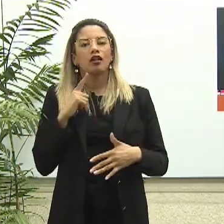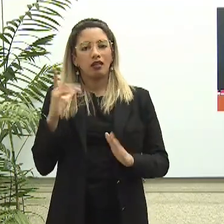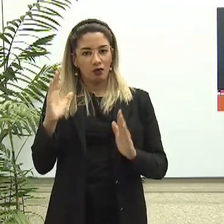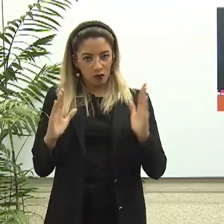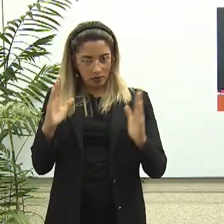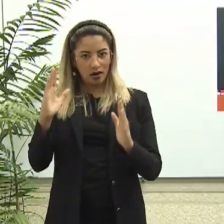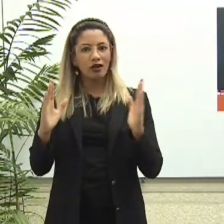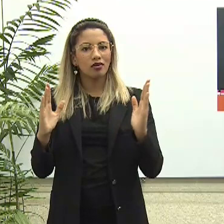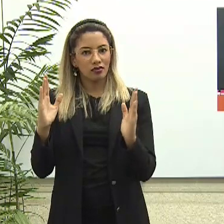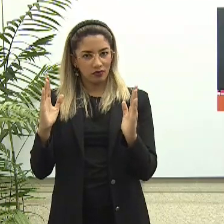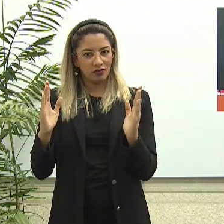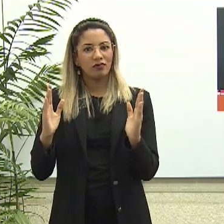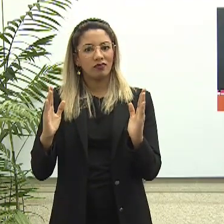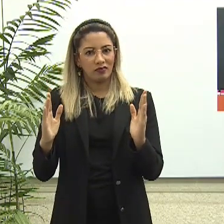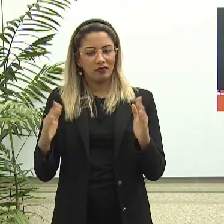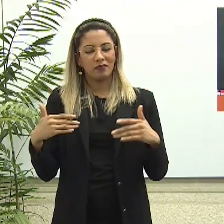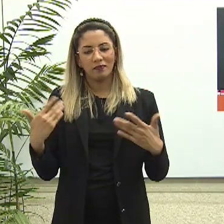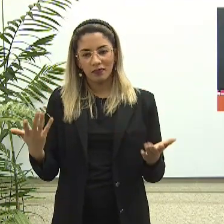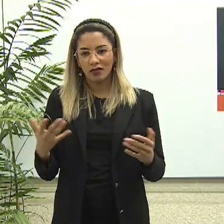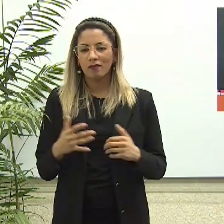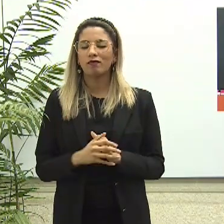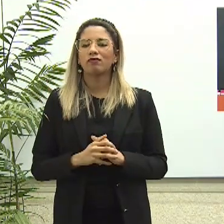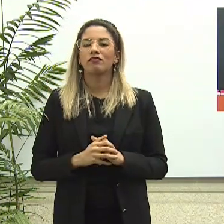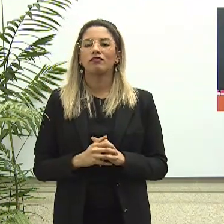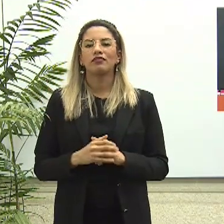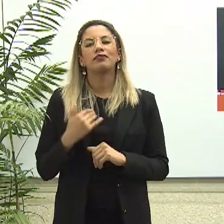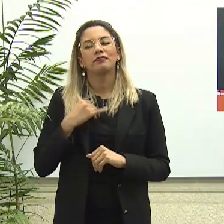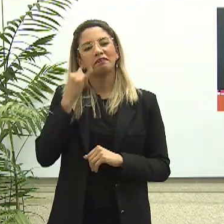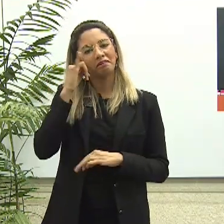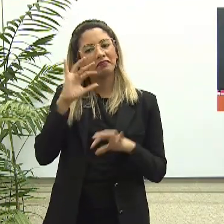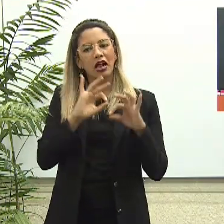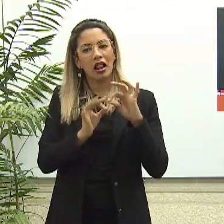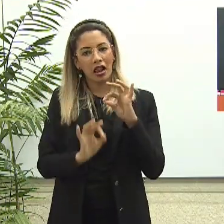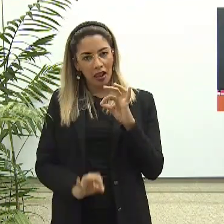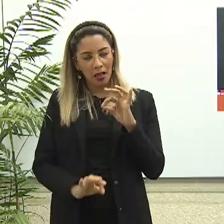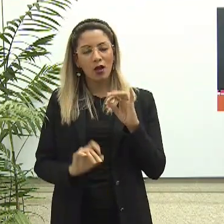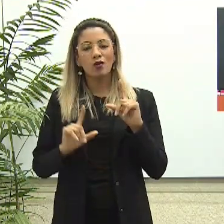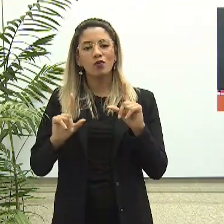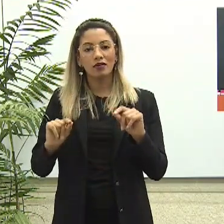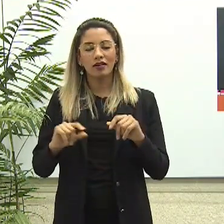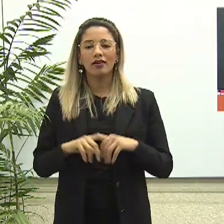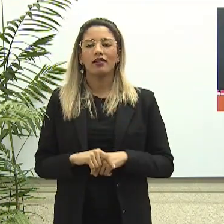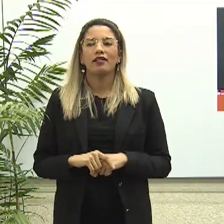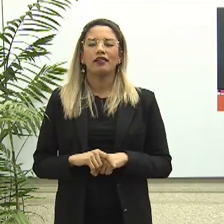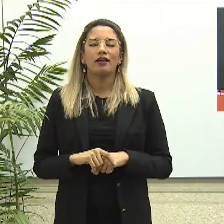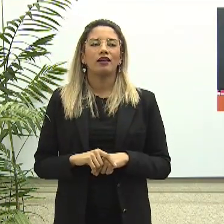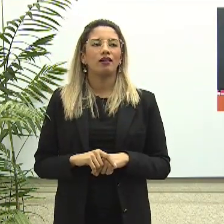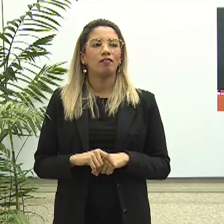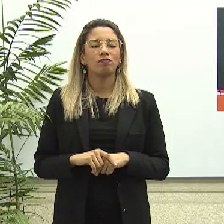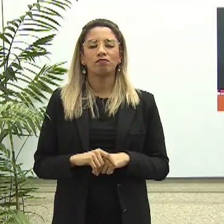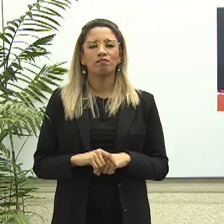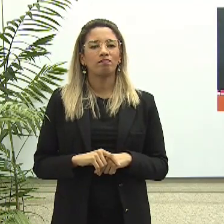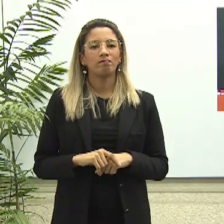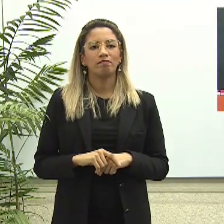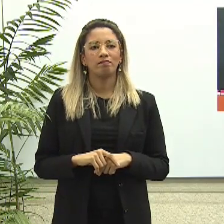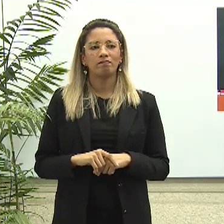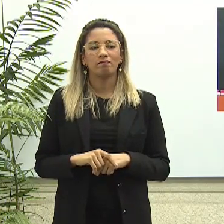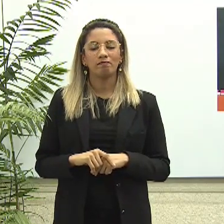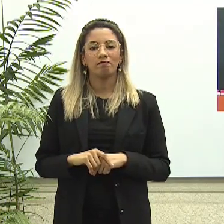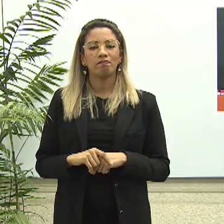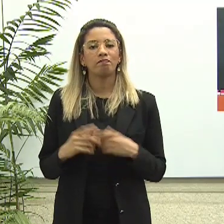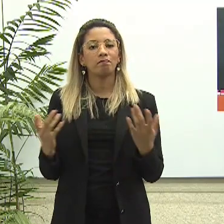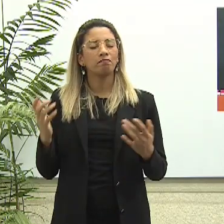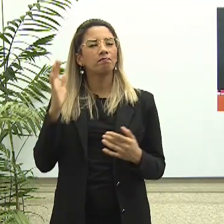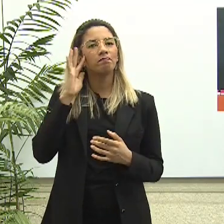final então assim que eu queria para não me alongar né é que eh a